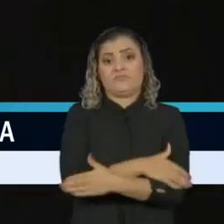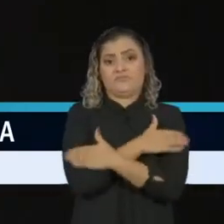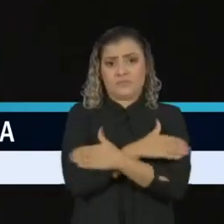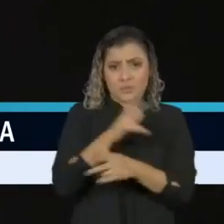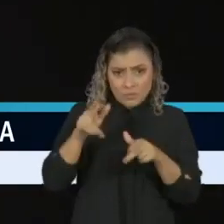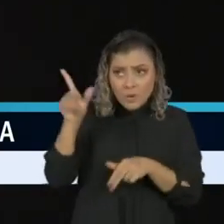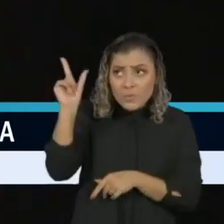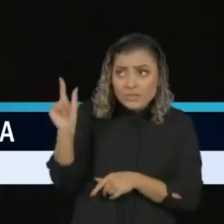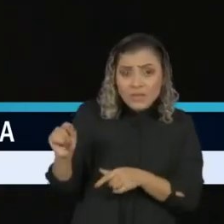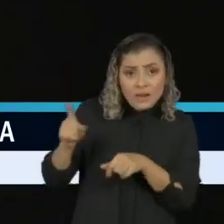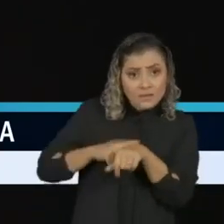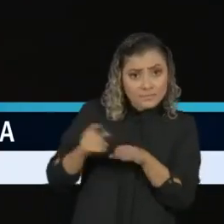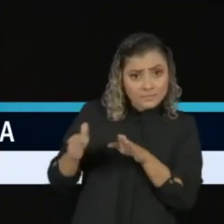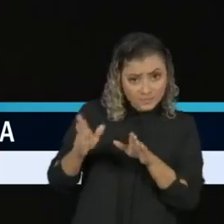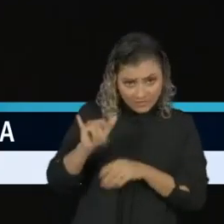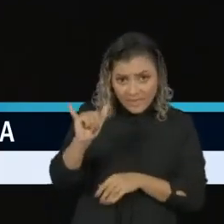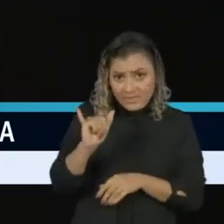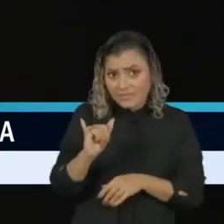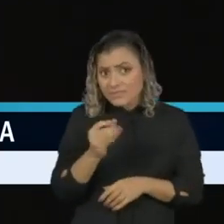Itália durante o inverno.